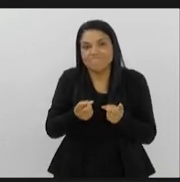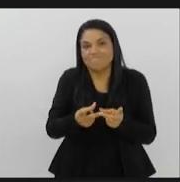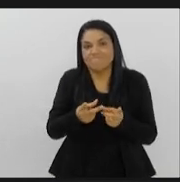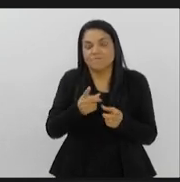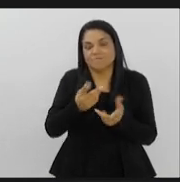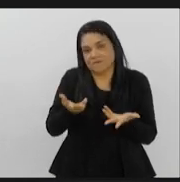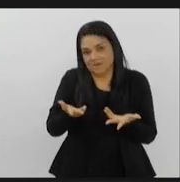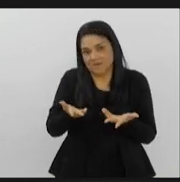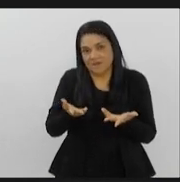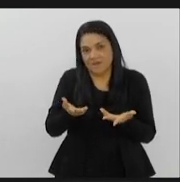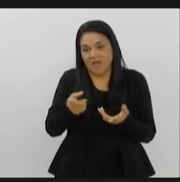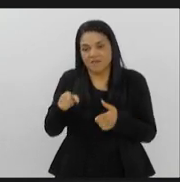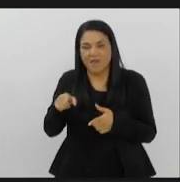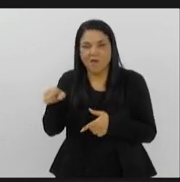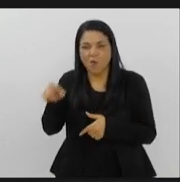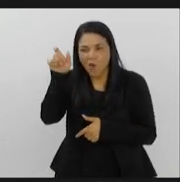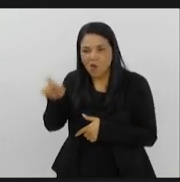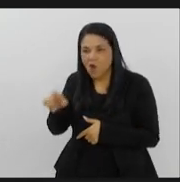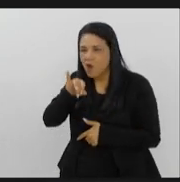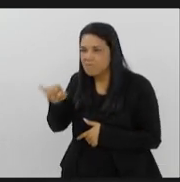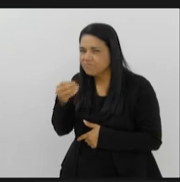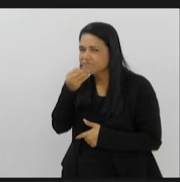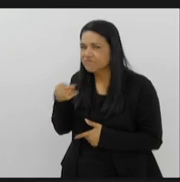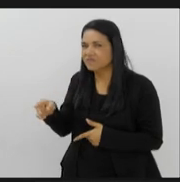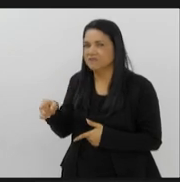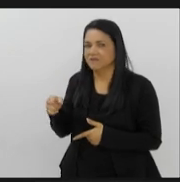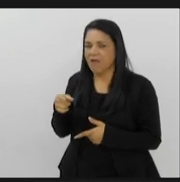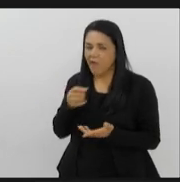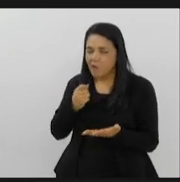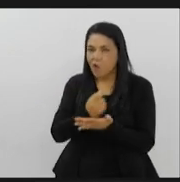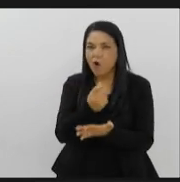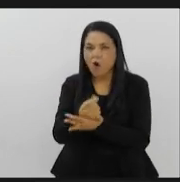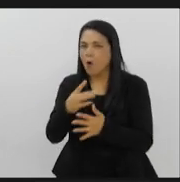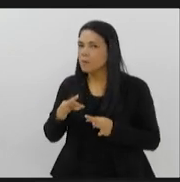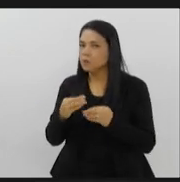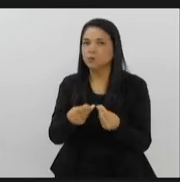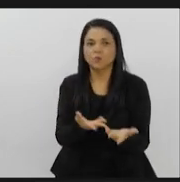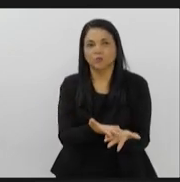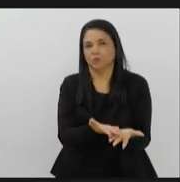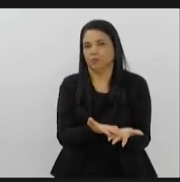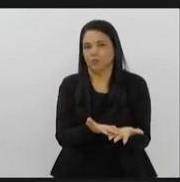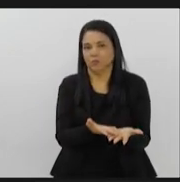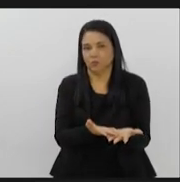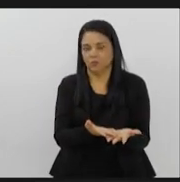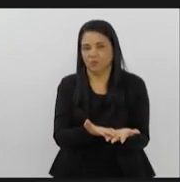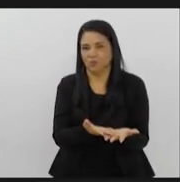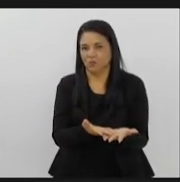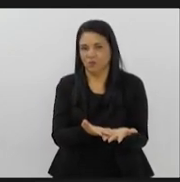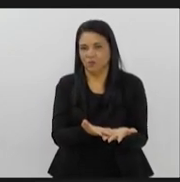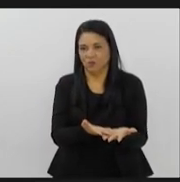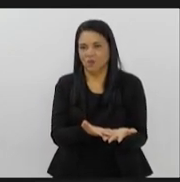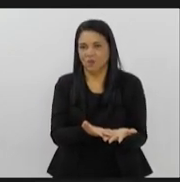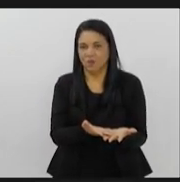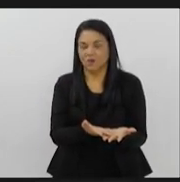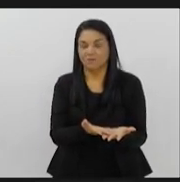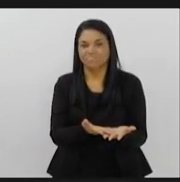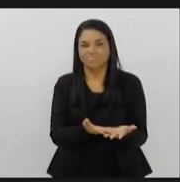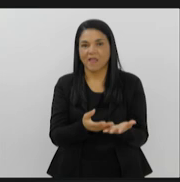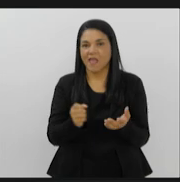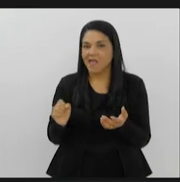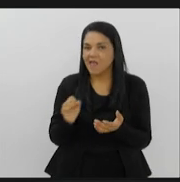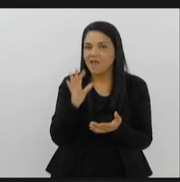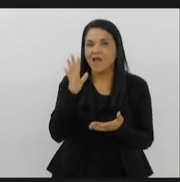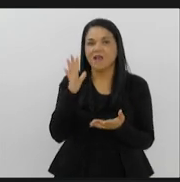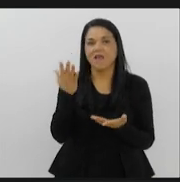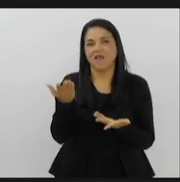que tem recurso e compra, tá certo? Compra tudo ali e aí fica, encarece por causa